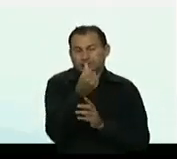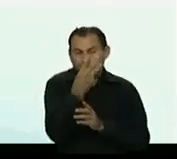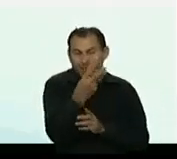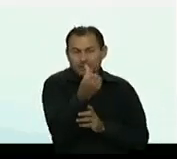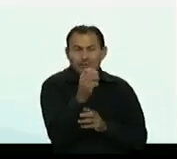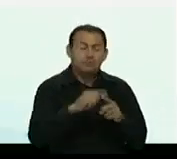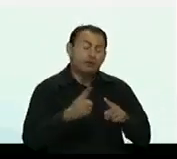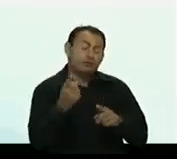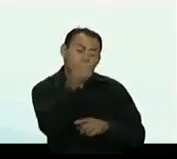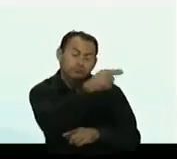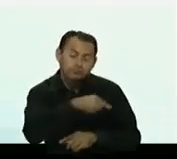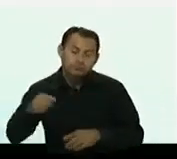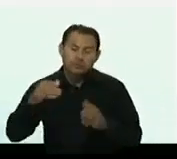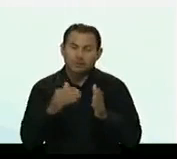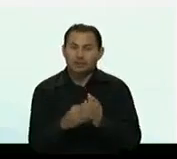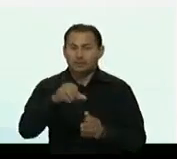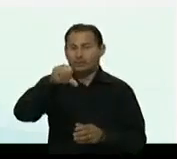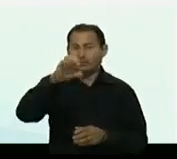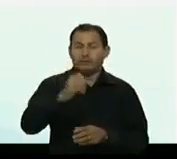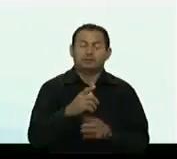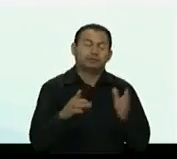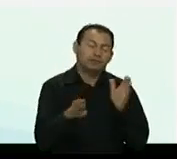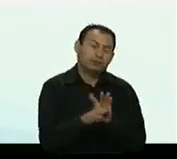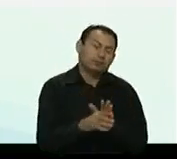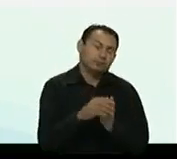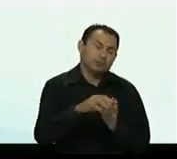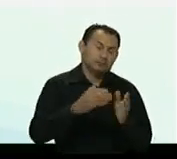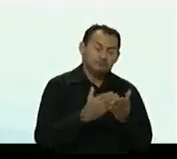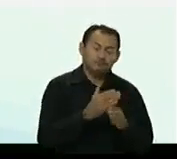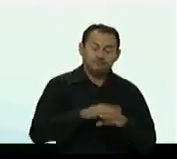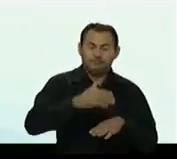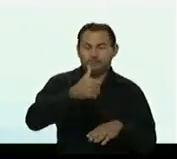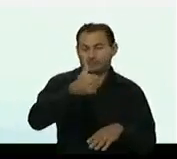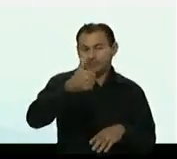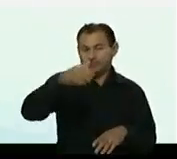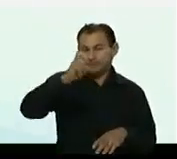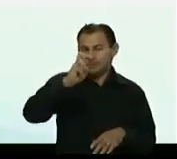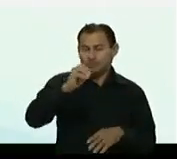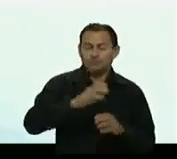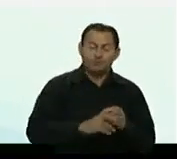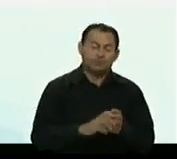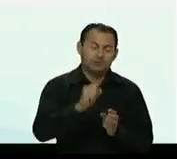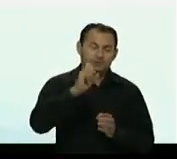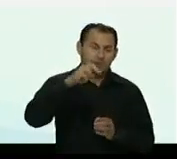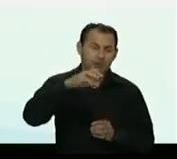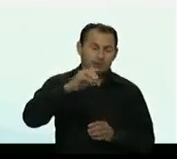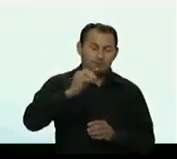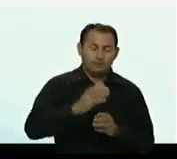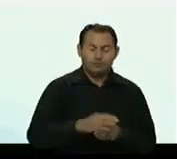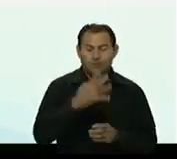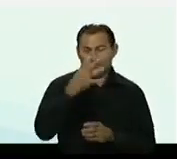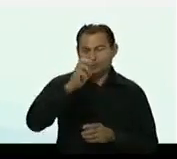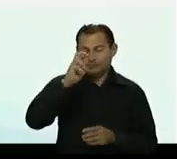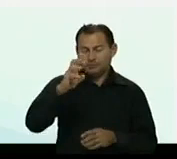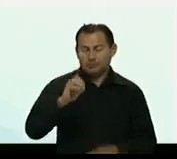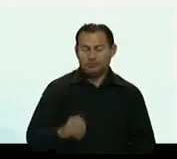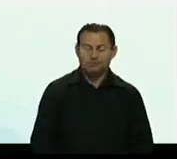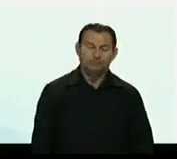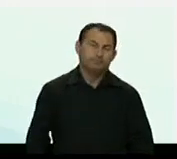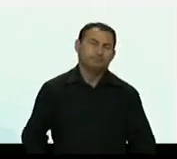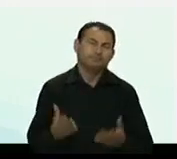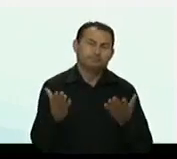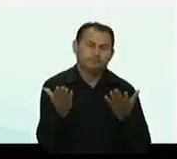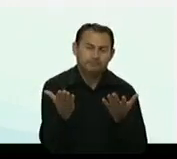mais uma volta aqui, até o 90, eu chego no 450. Por isso que o seno de 450,